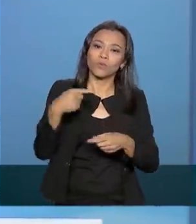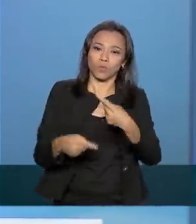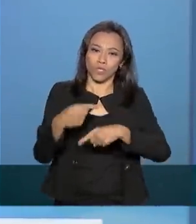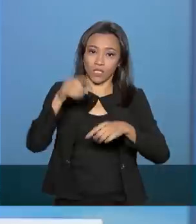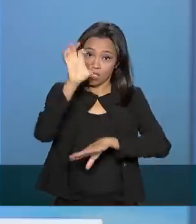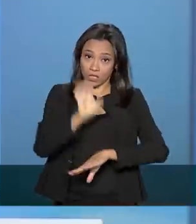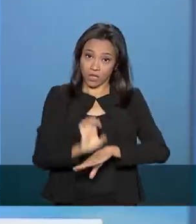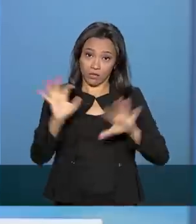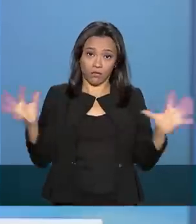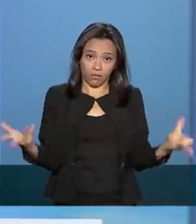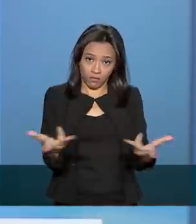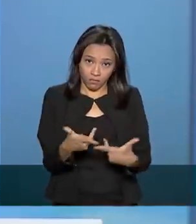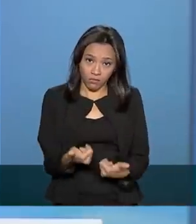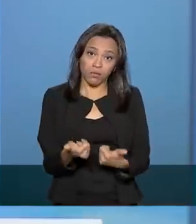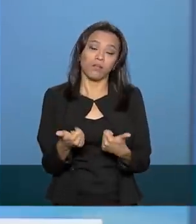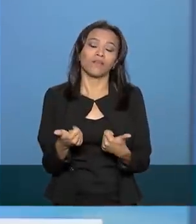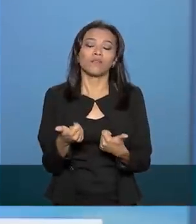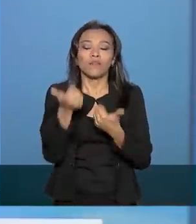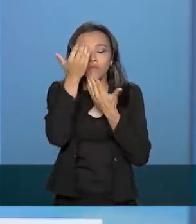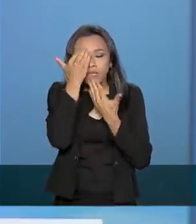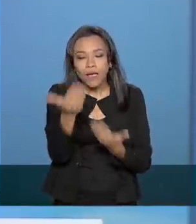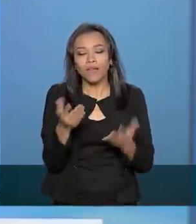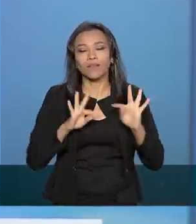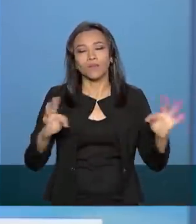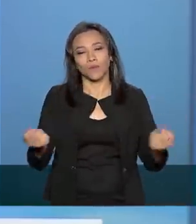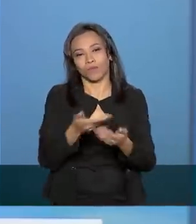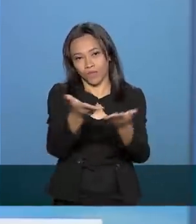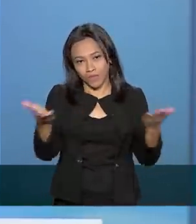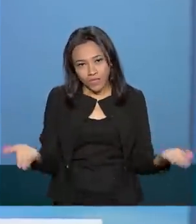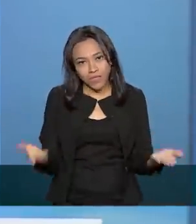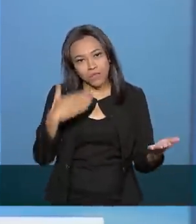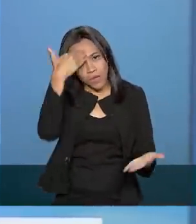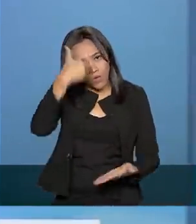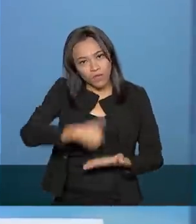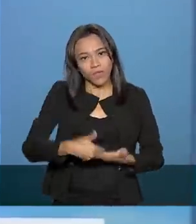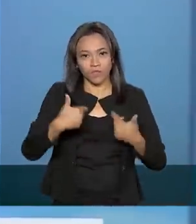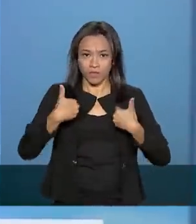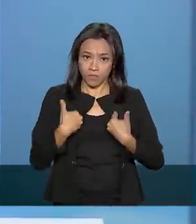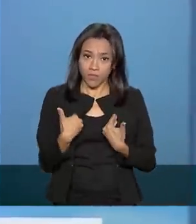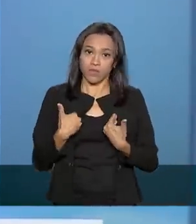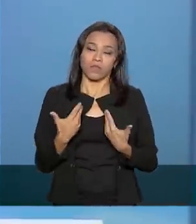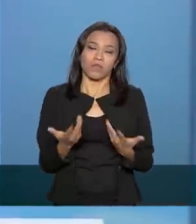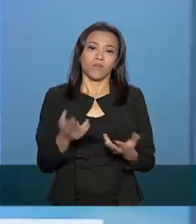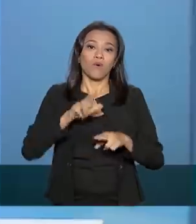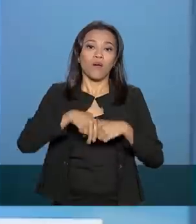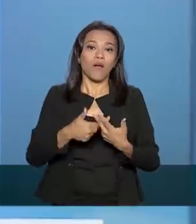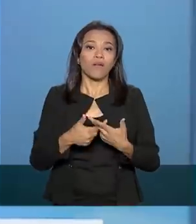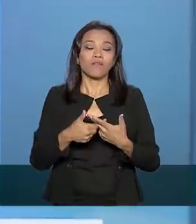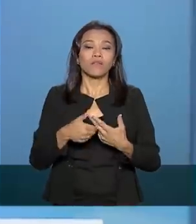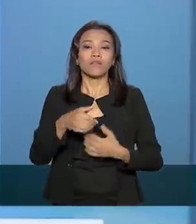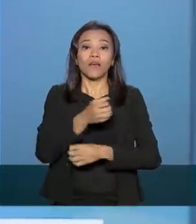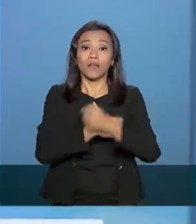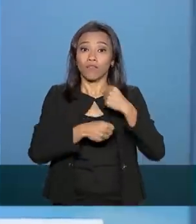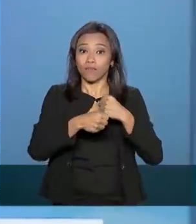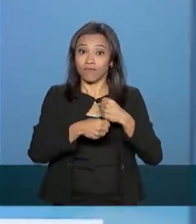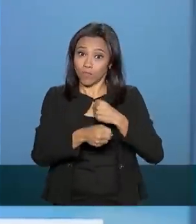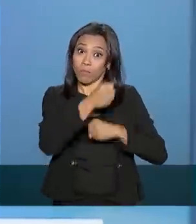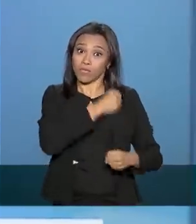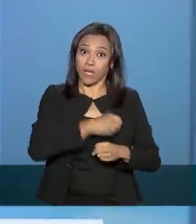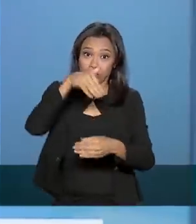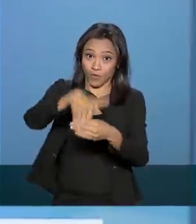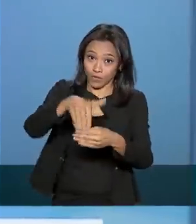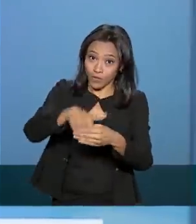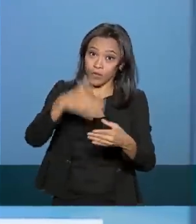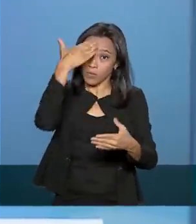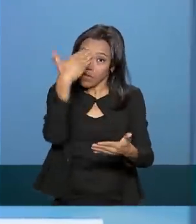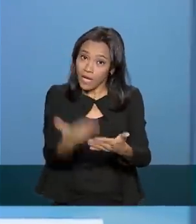maravilhoso. Muito obrigado a todos vocês pela confiança em mim por ocasião das eleições do ano passado. Muito